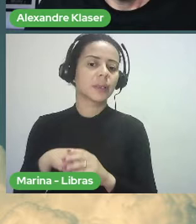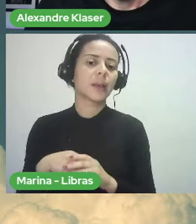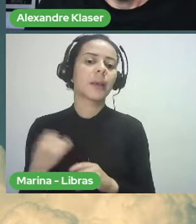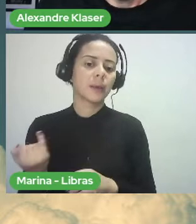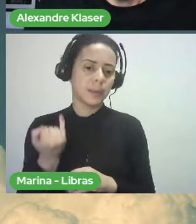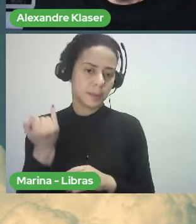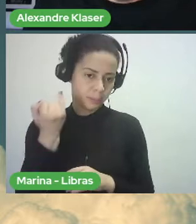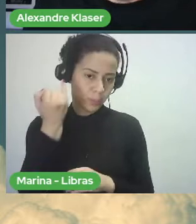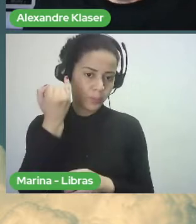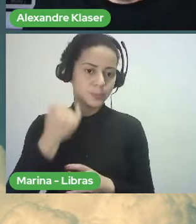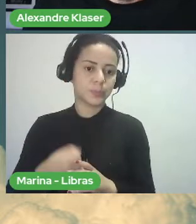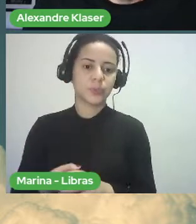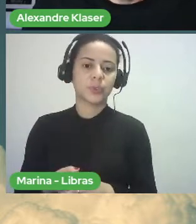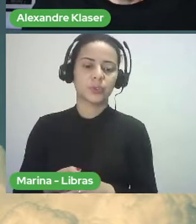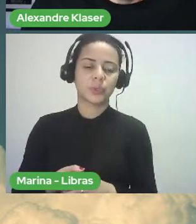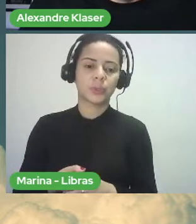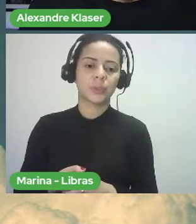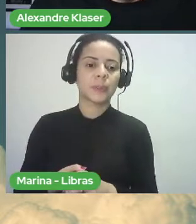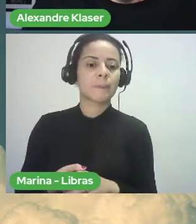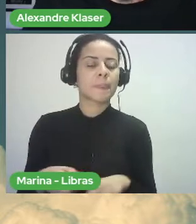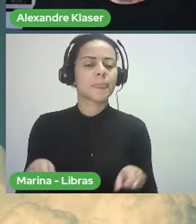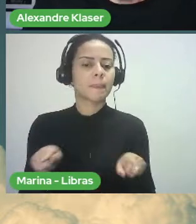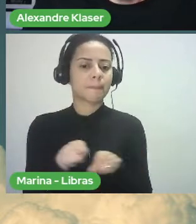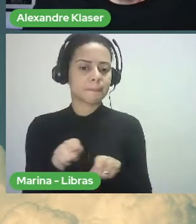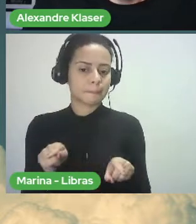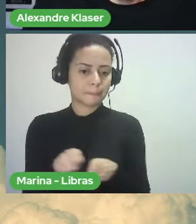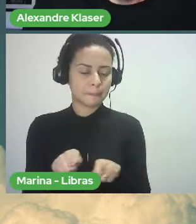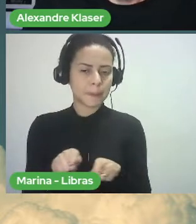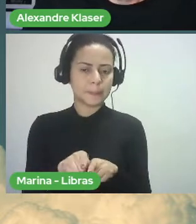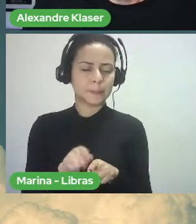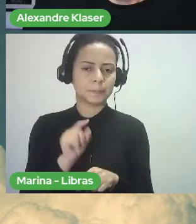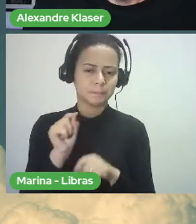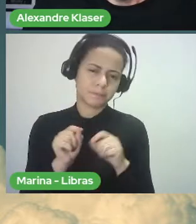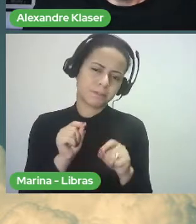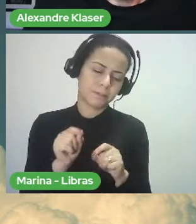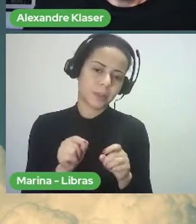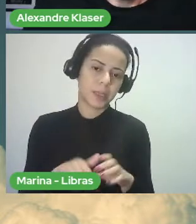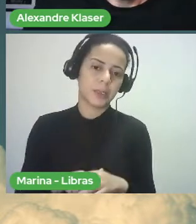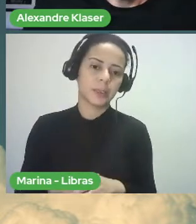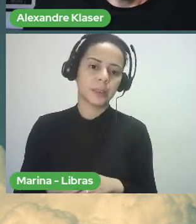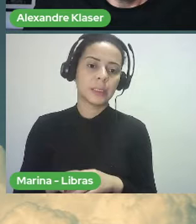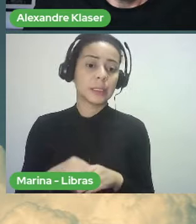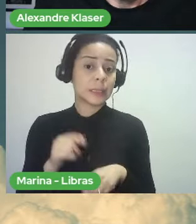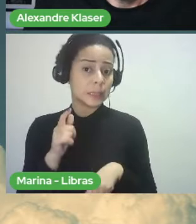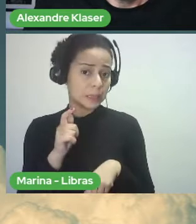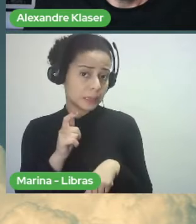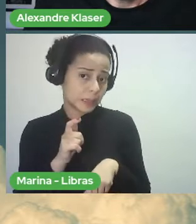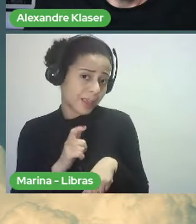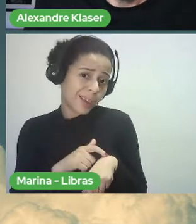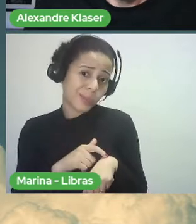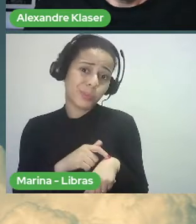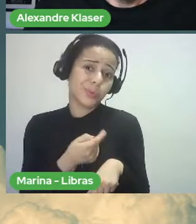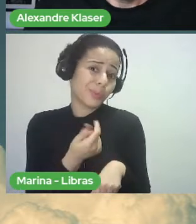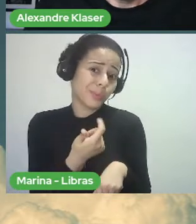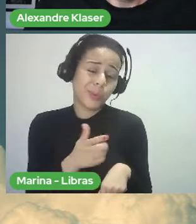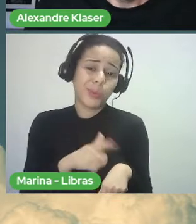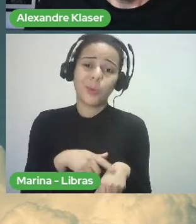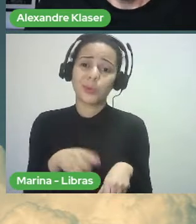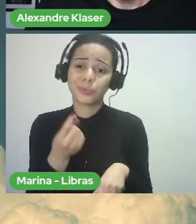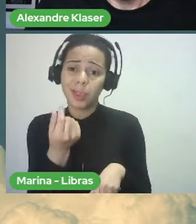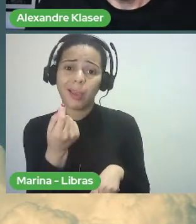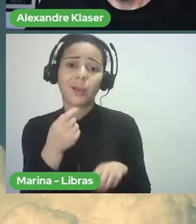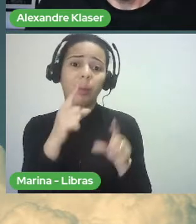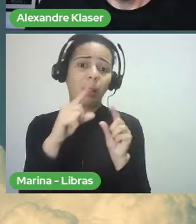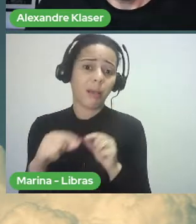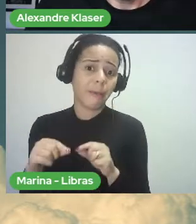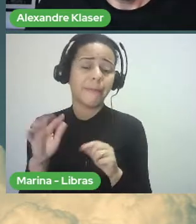importante. E, finalmente, como tudo na vida é restrito, seja o tempo, seja a nossa capacidade, seja o nosso dinheiro, a gente tem que garantir